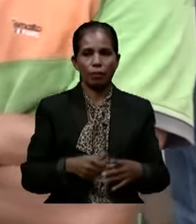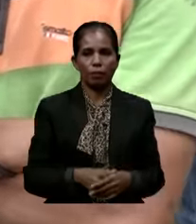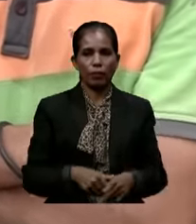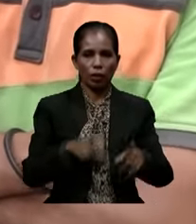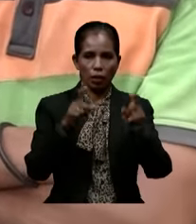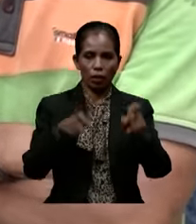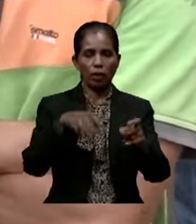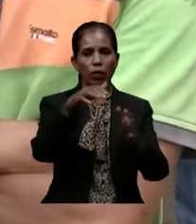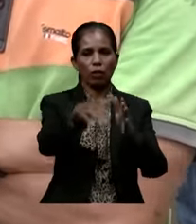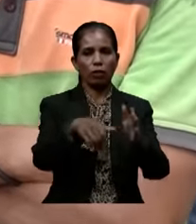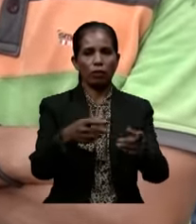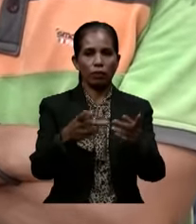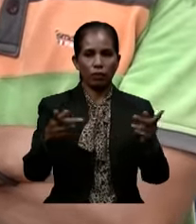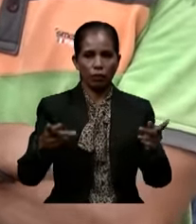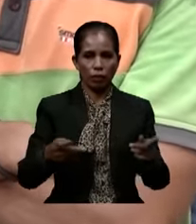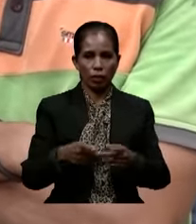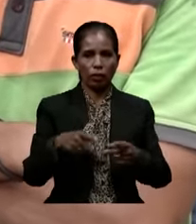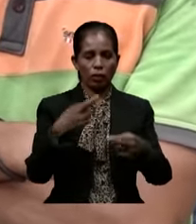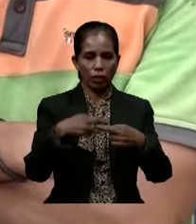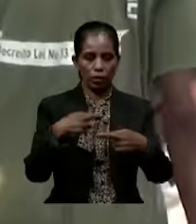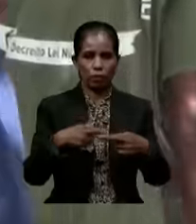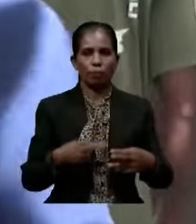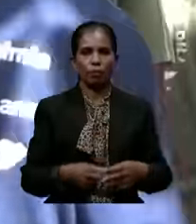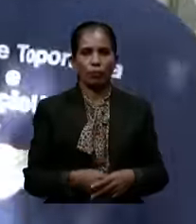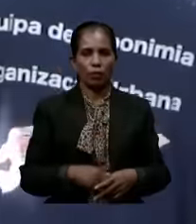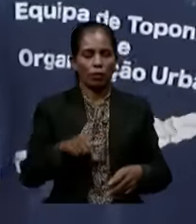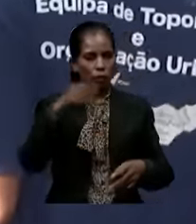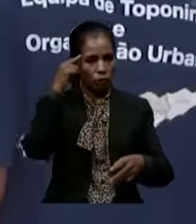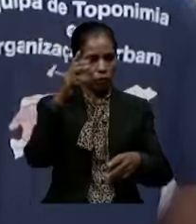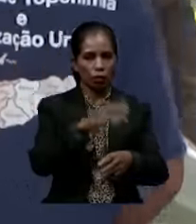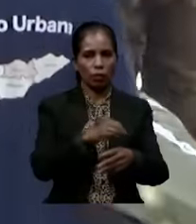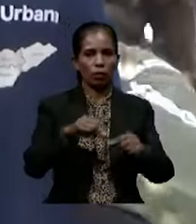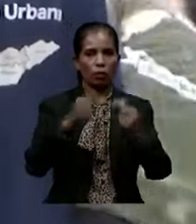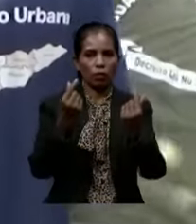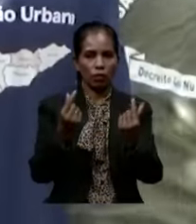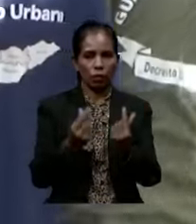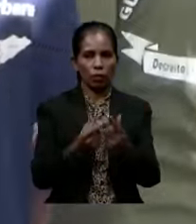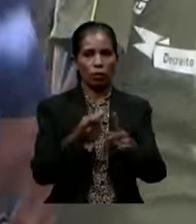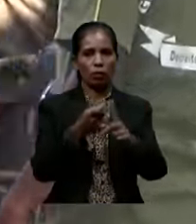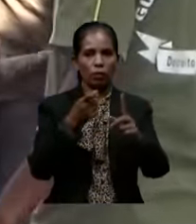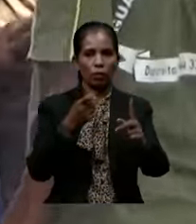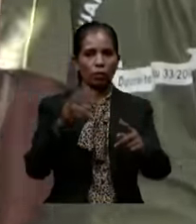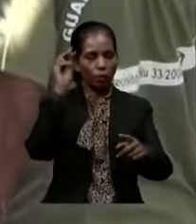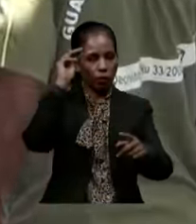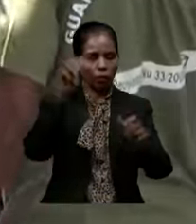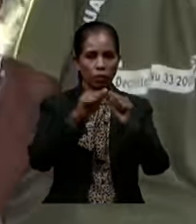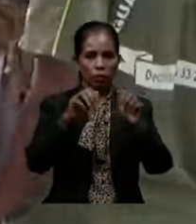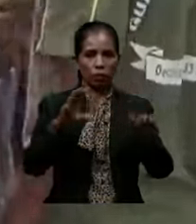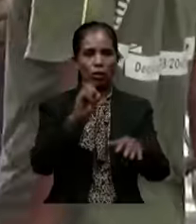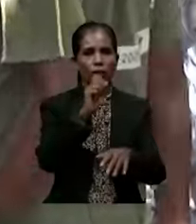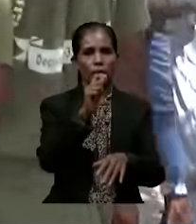tenki sobu tama de fati ne fati risko. Antes ne governo forma una equipe conjunta ne be composto usi Ministerio Administrasaun